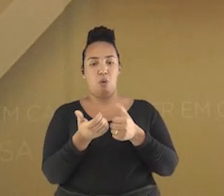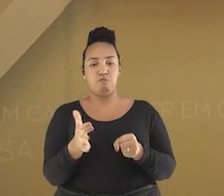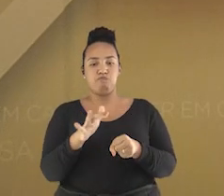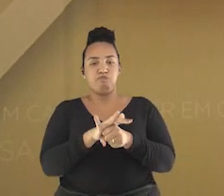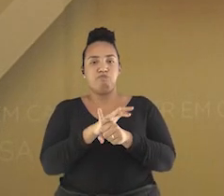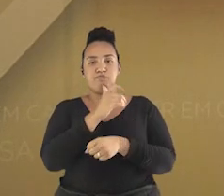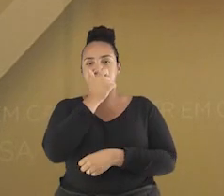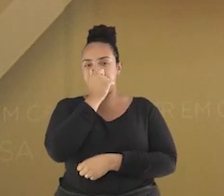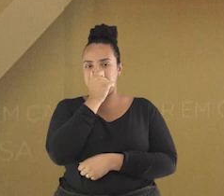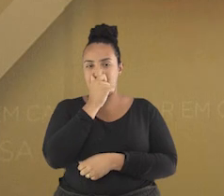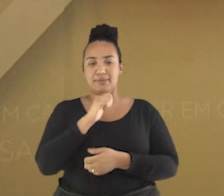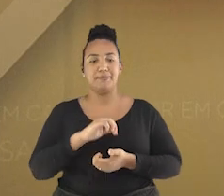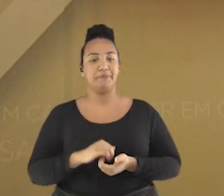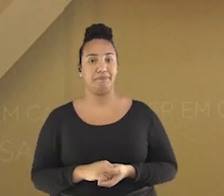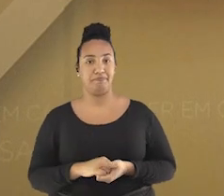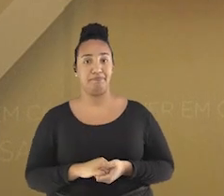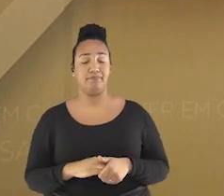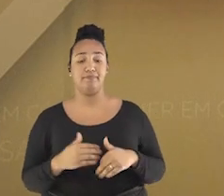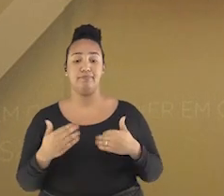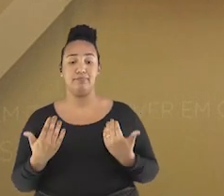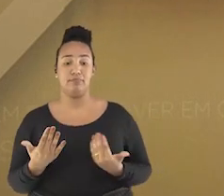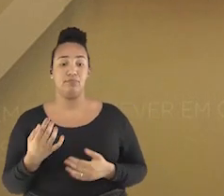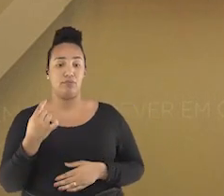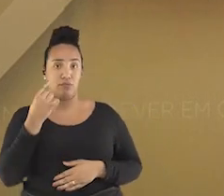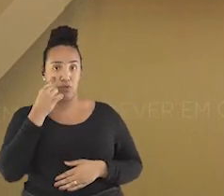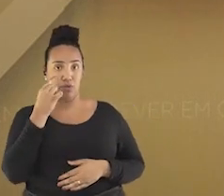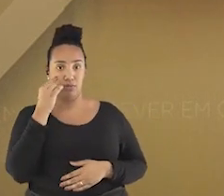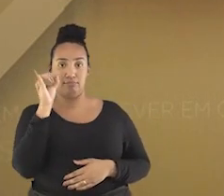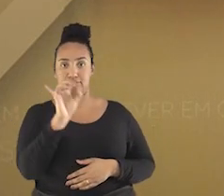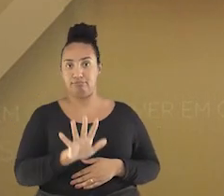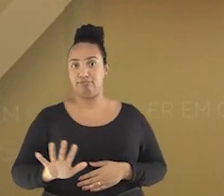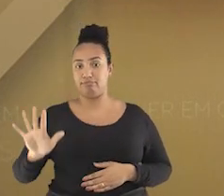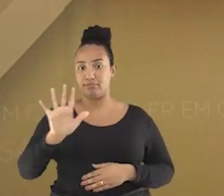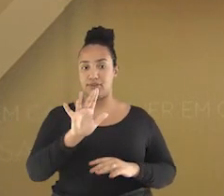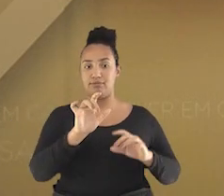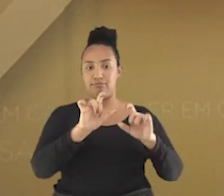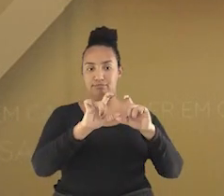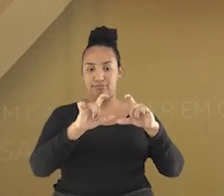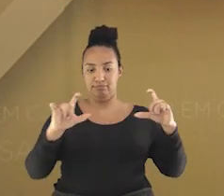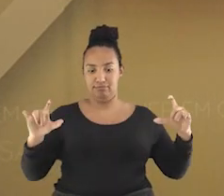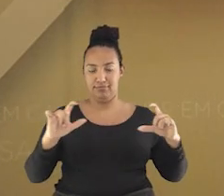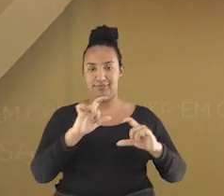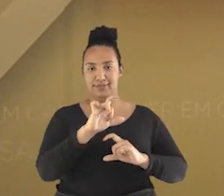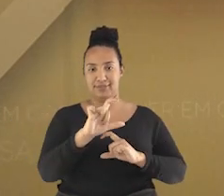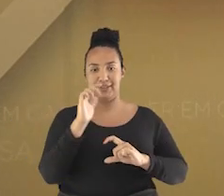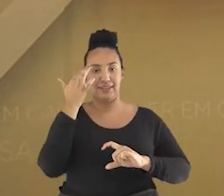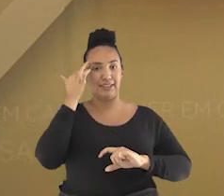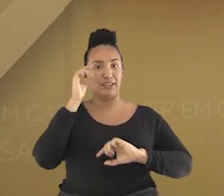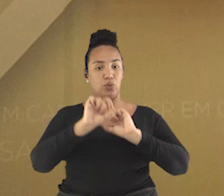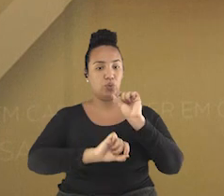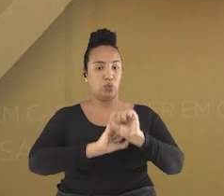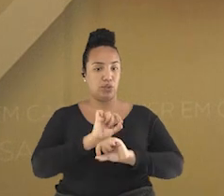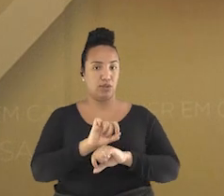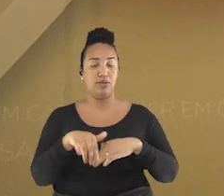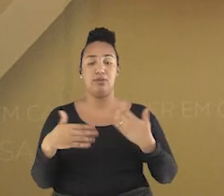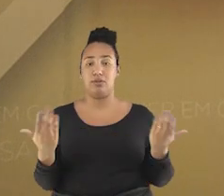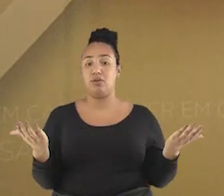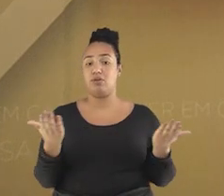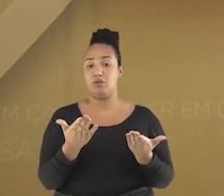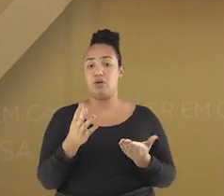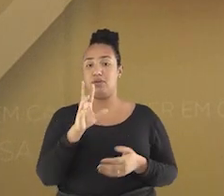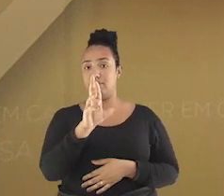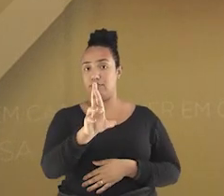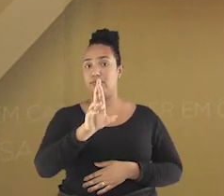de pessoas. Então, a partir do que a gente pode compreender da tirinha e da charge,